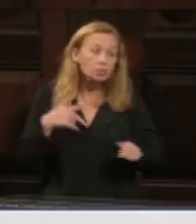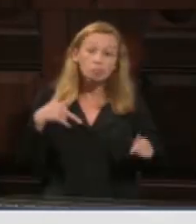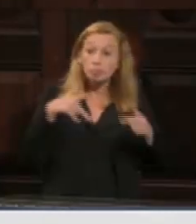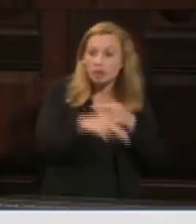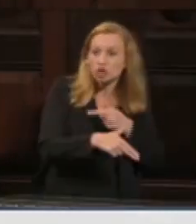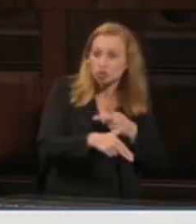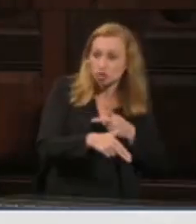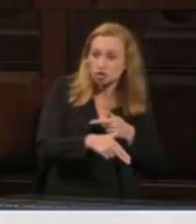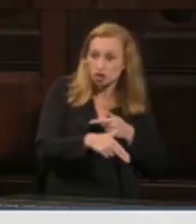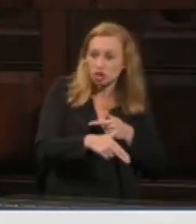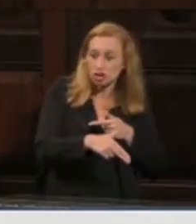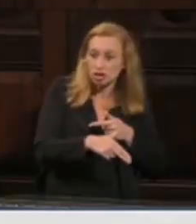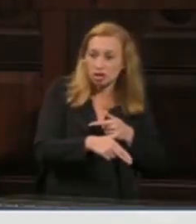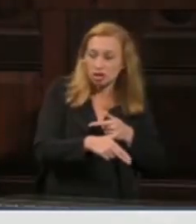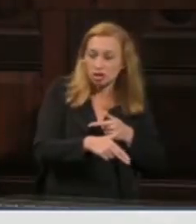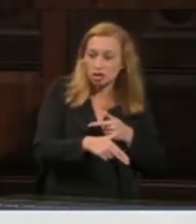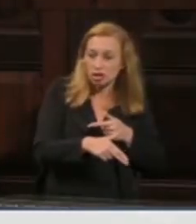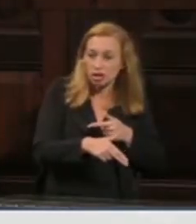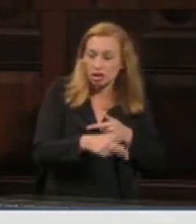blindagem, com multas